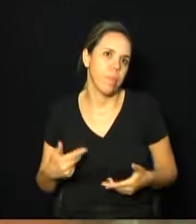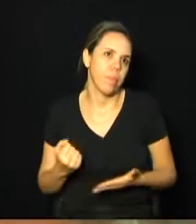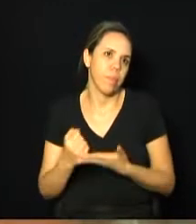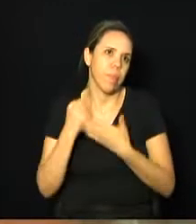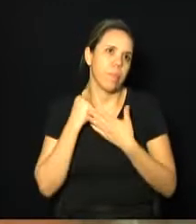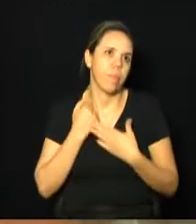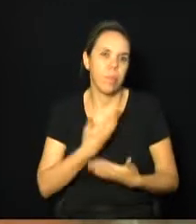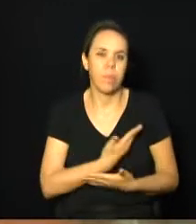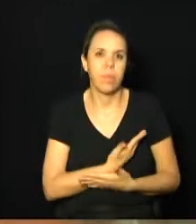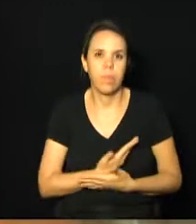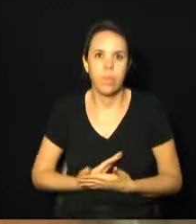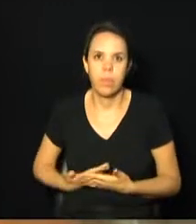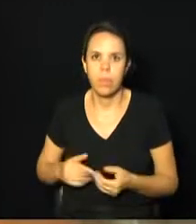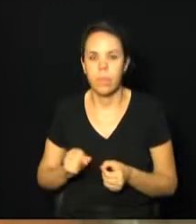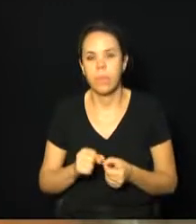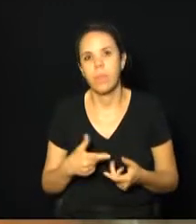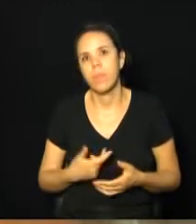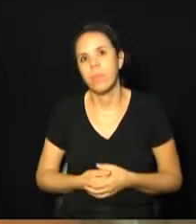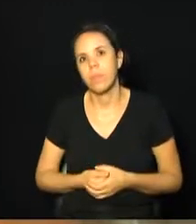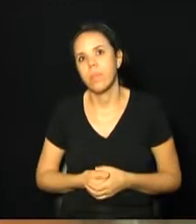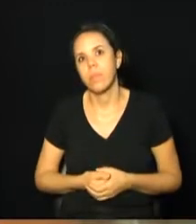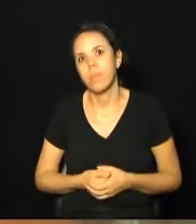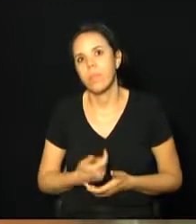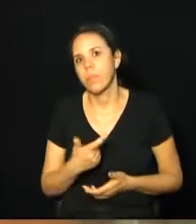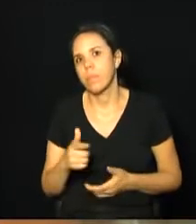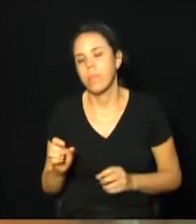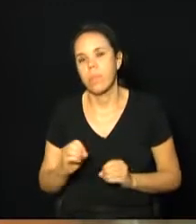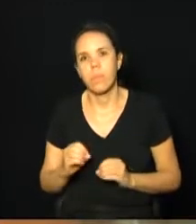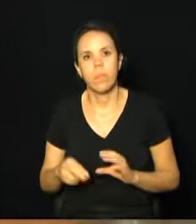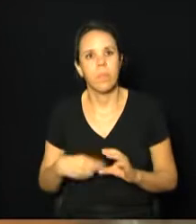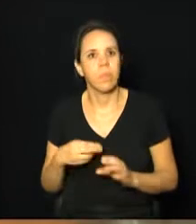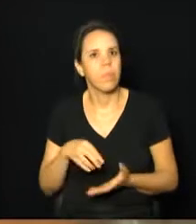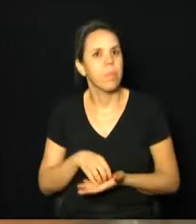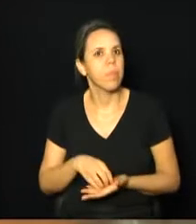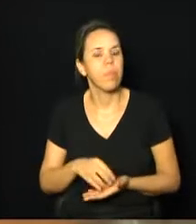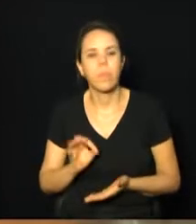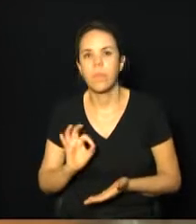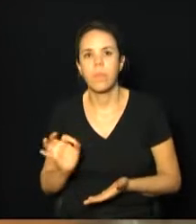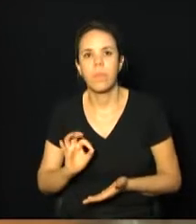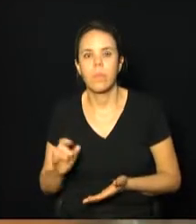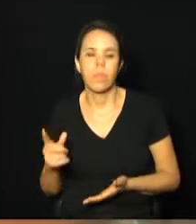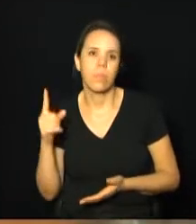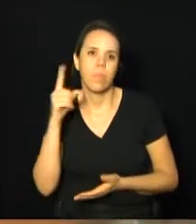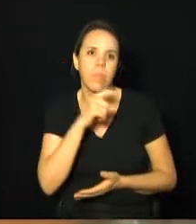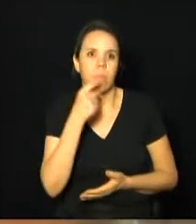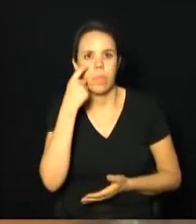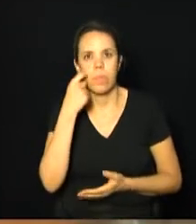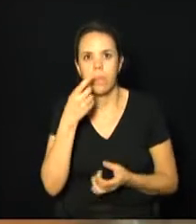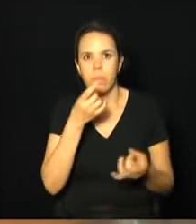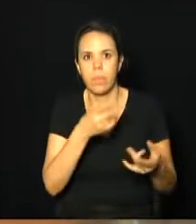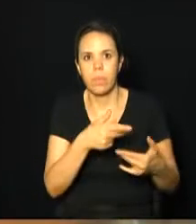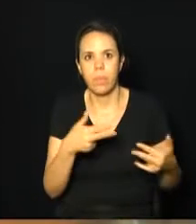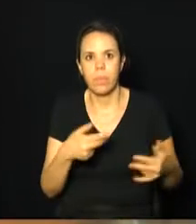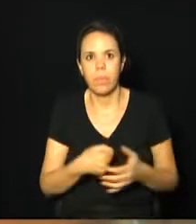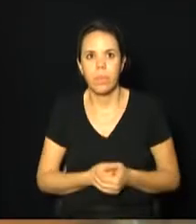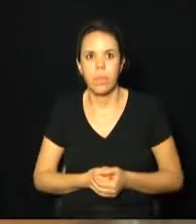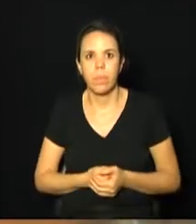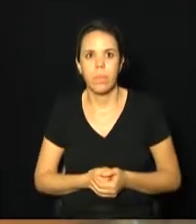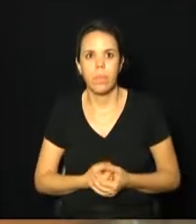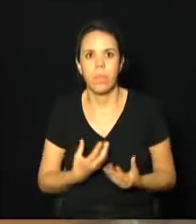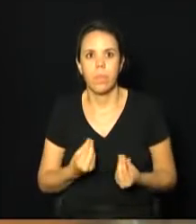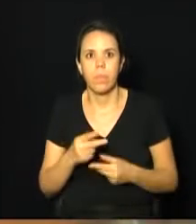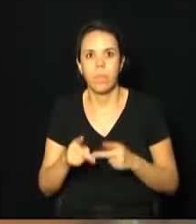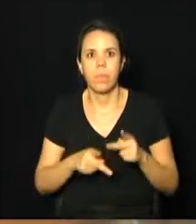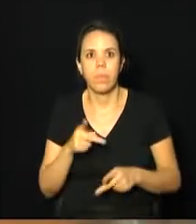ajuda do poder público para fazer alguma coisa ali. A gente não tem o ecoponto, então é difícil de descarte de coisas.